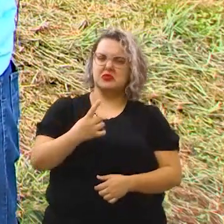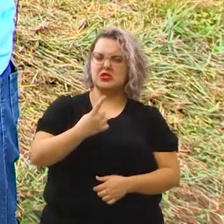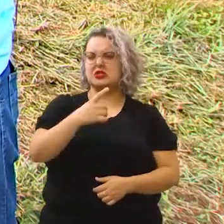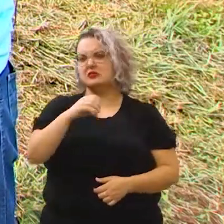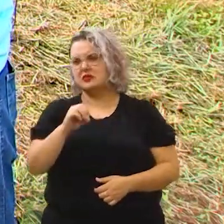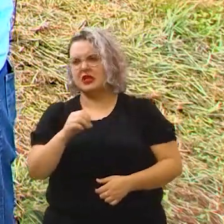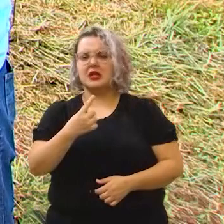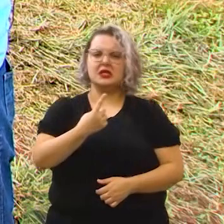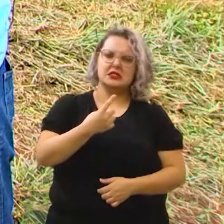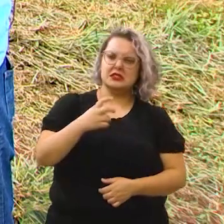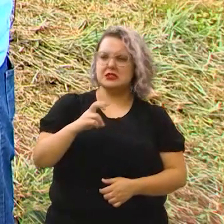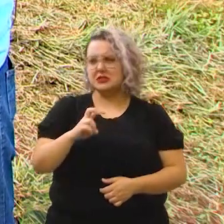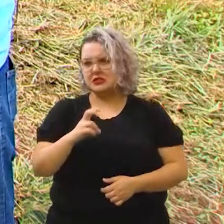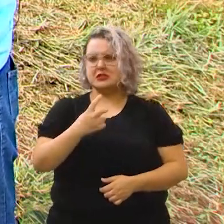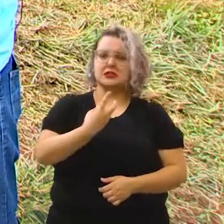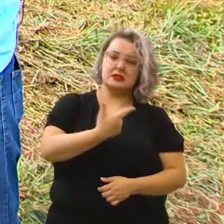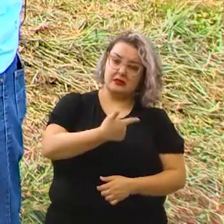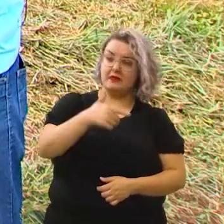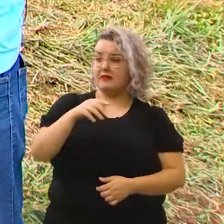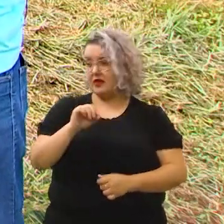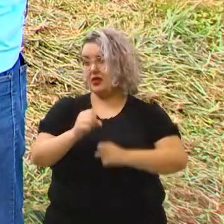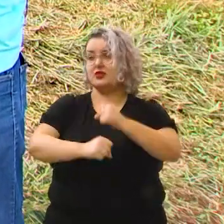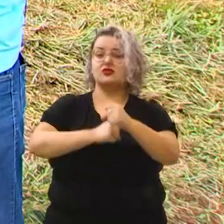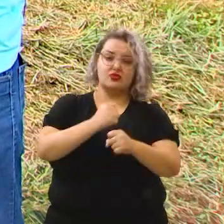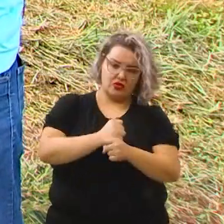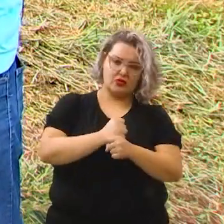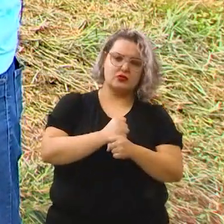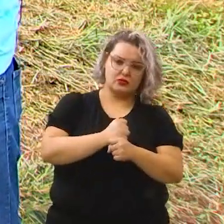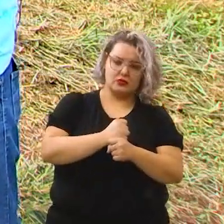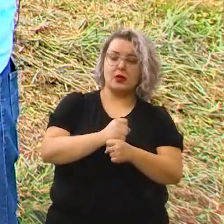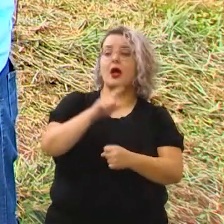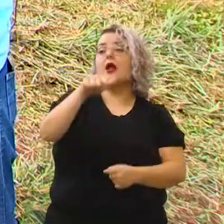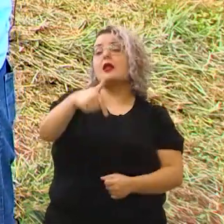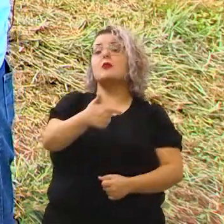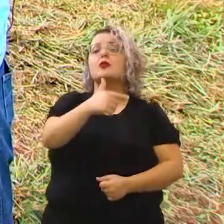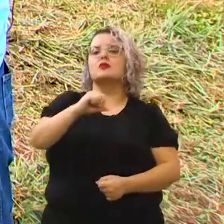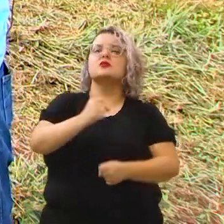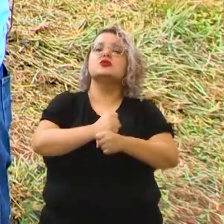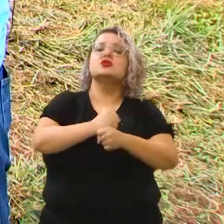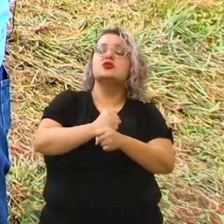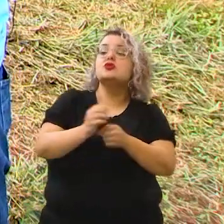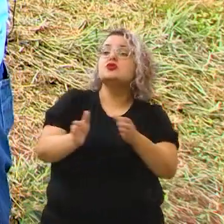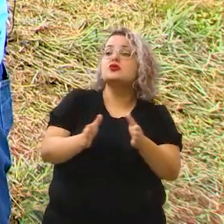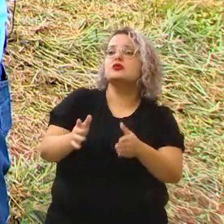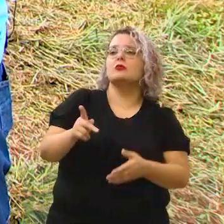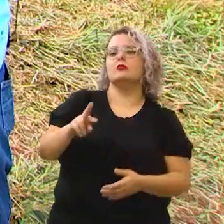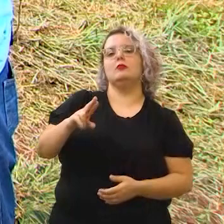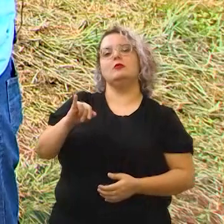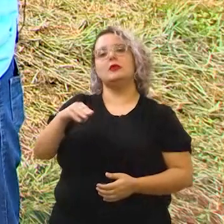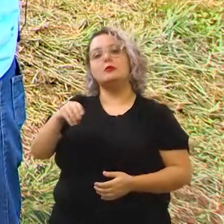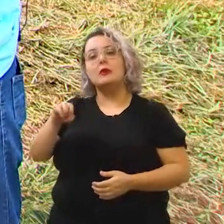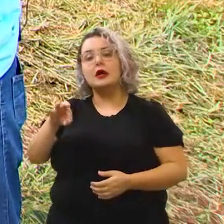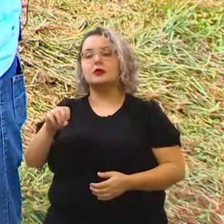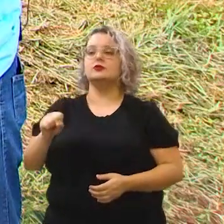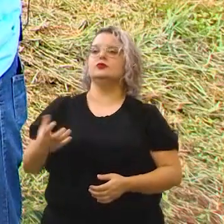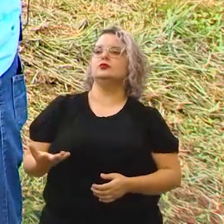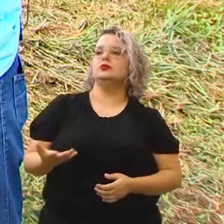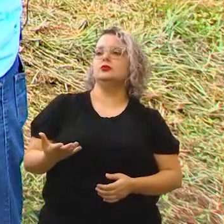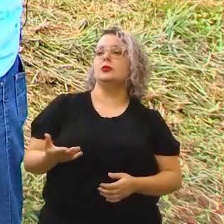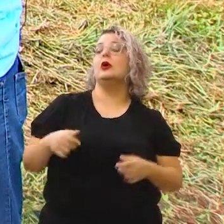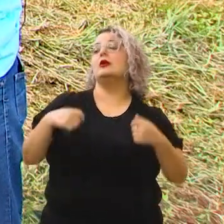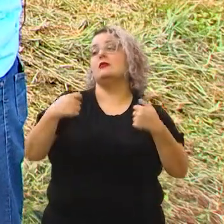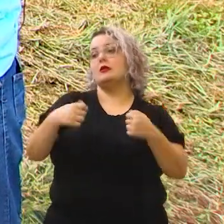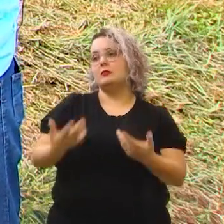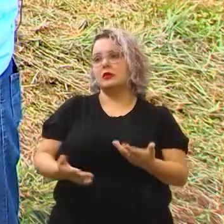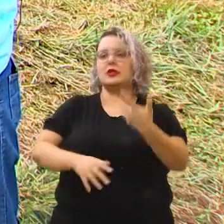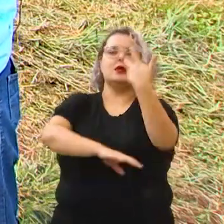10, 15 e 20 anos, tá bom? Quando um sistema, depois de 20 anos, ele vai estar num estágio que a gente chama de climáxico, né? Onde